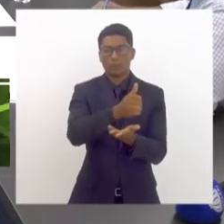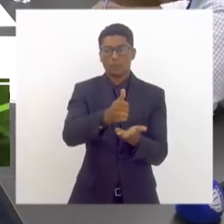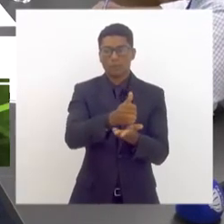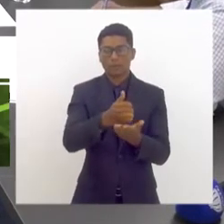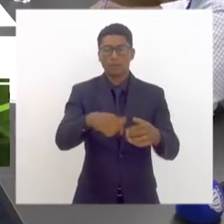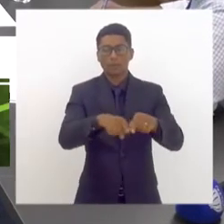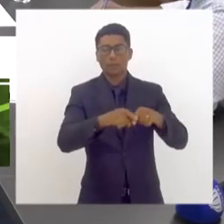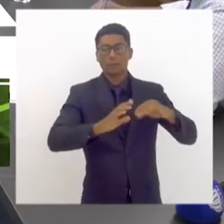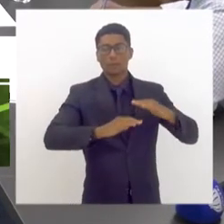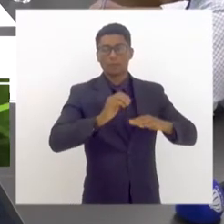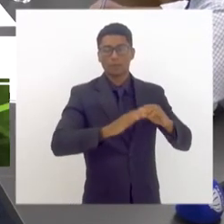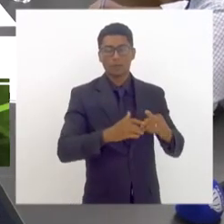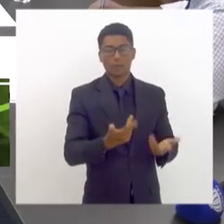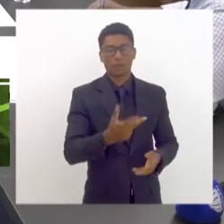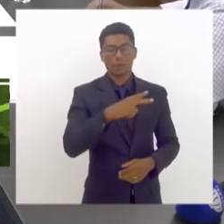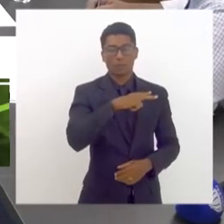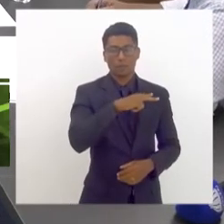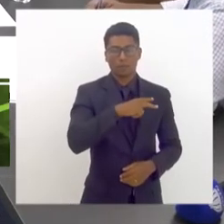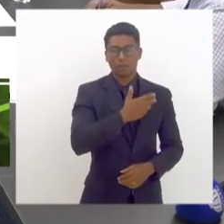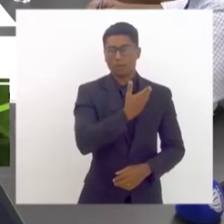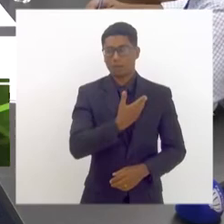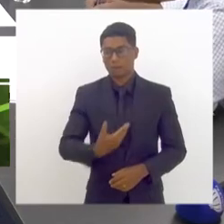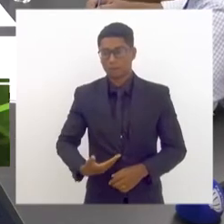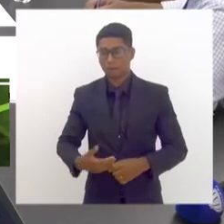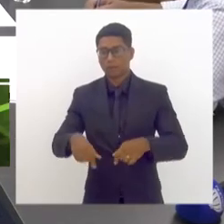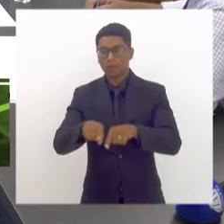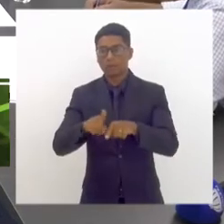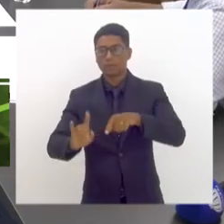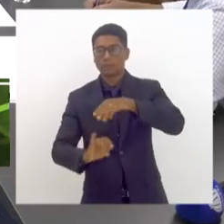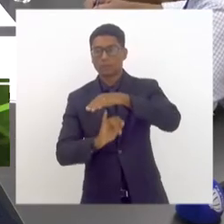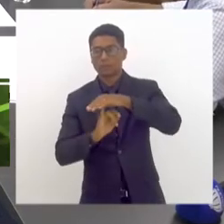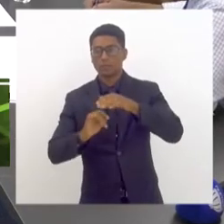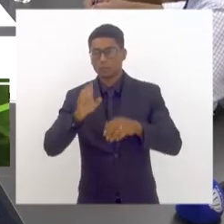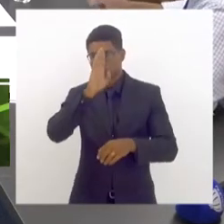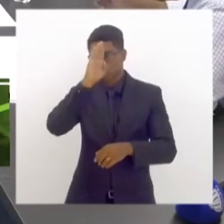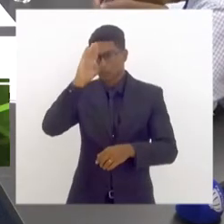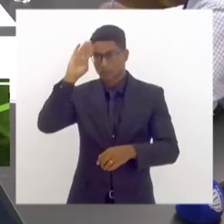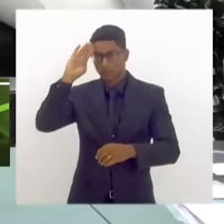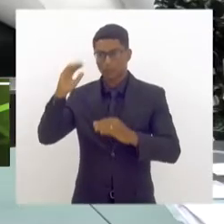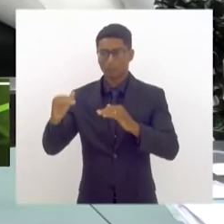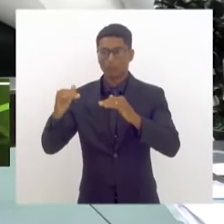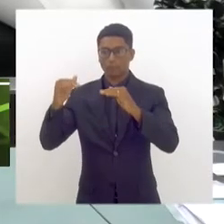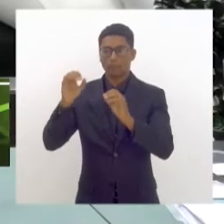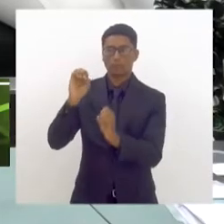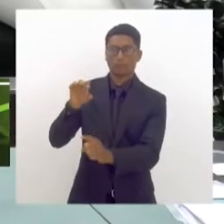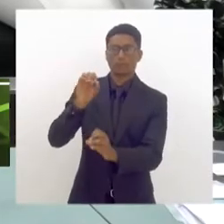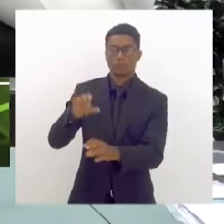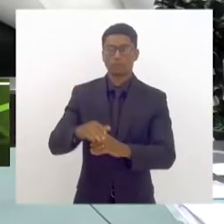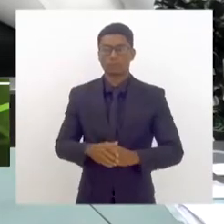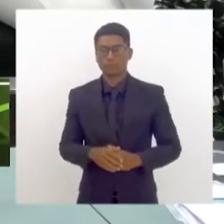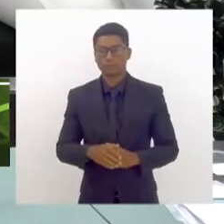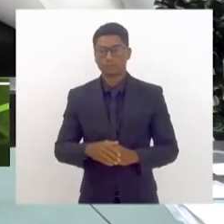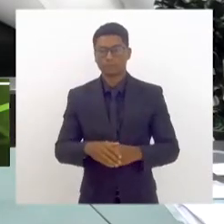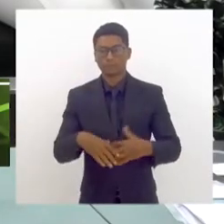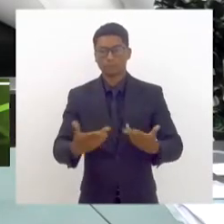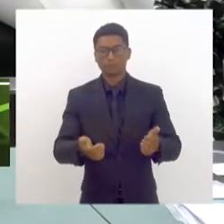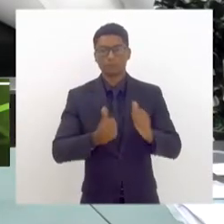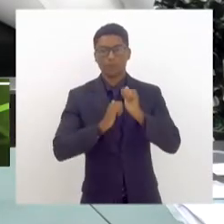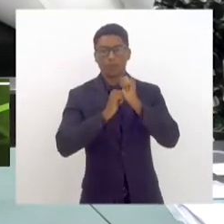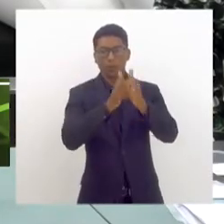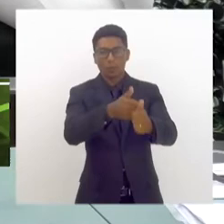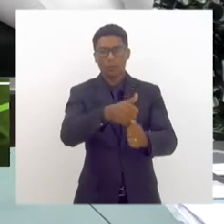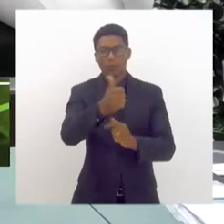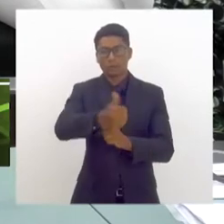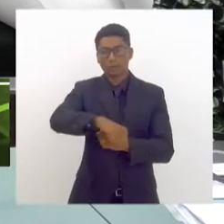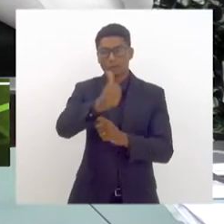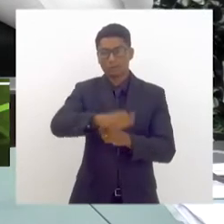públicas, privadas e instituições superiores. Sobre os protocolos de acompanhamento e avaliação, não são